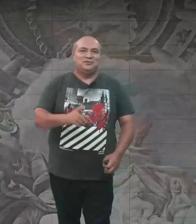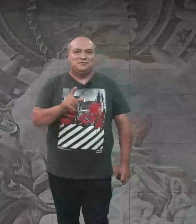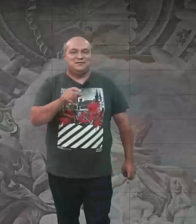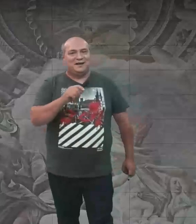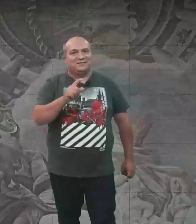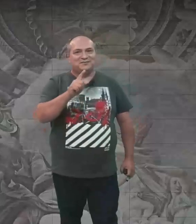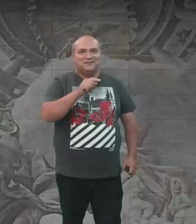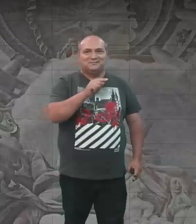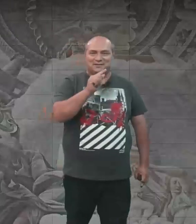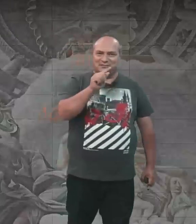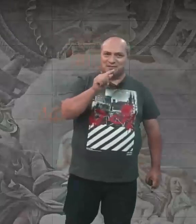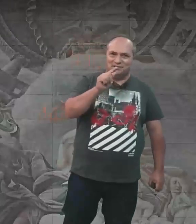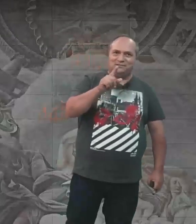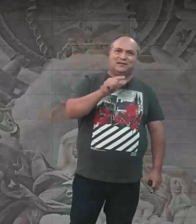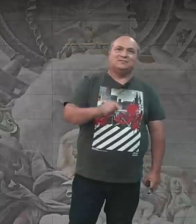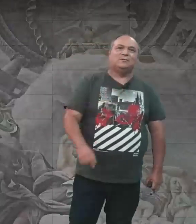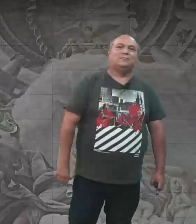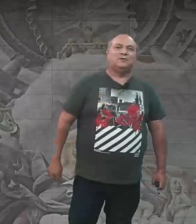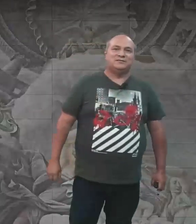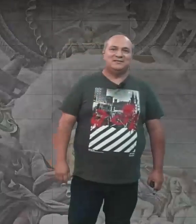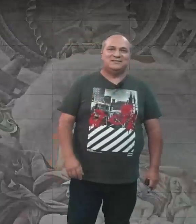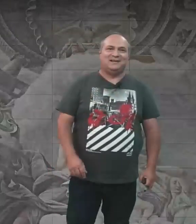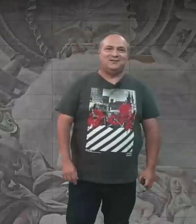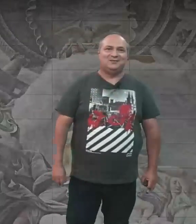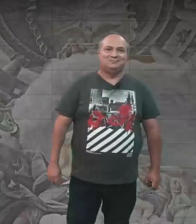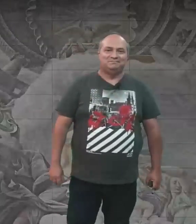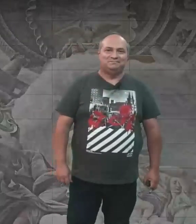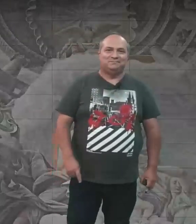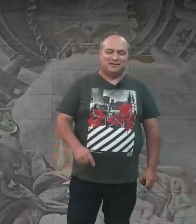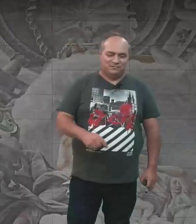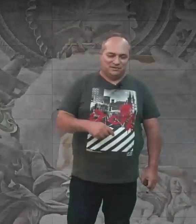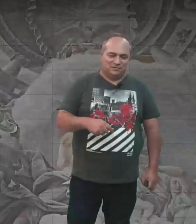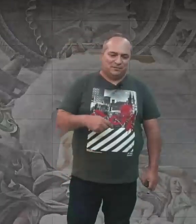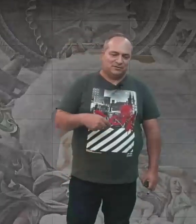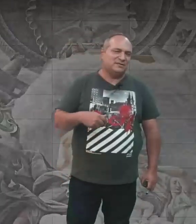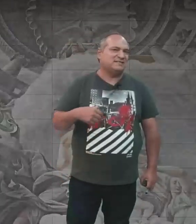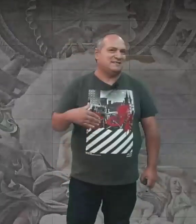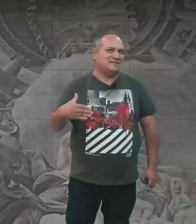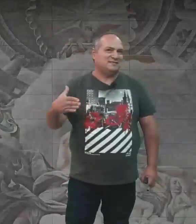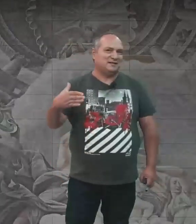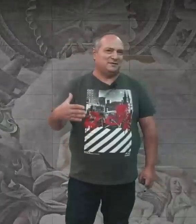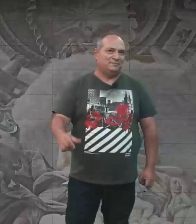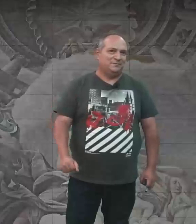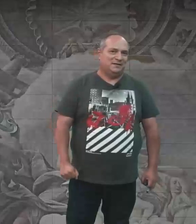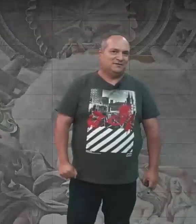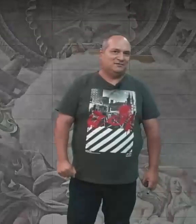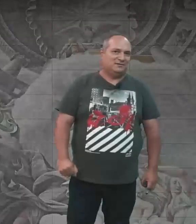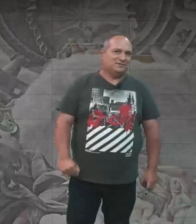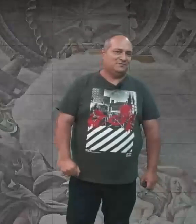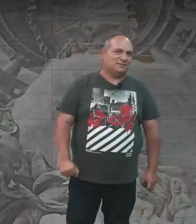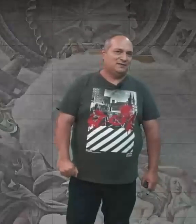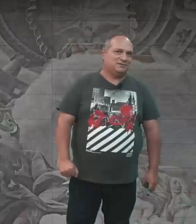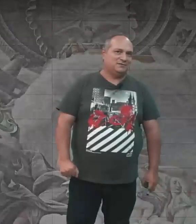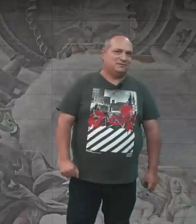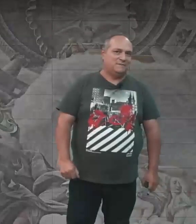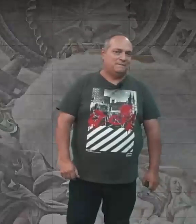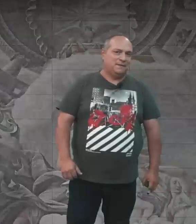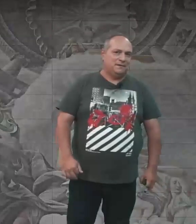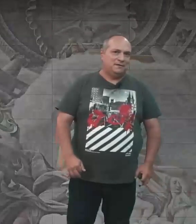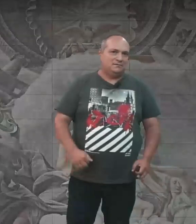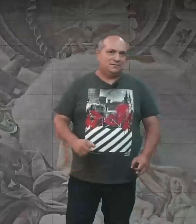a atividade, né? Temos atividade proposta nessa aula, para que vocês possam exercitar. A atividade serve para